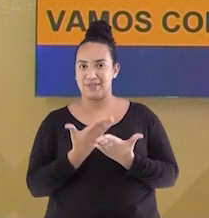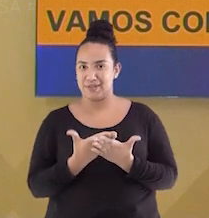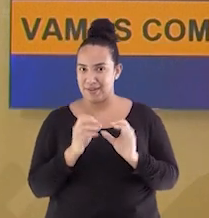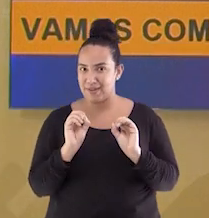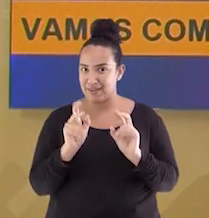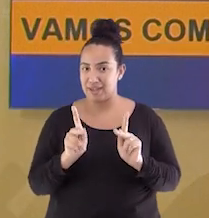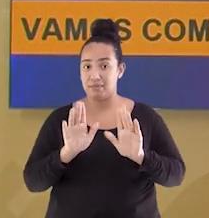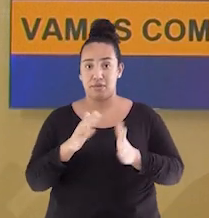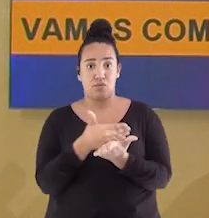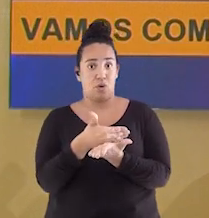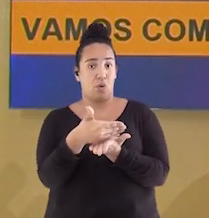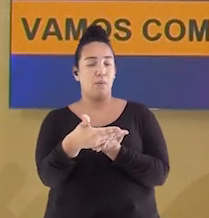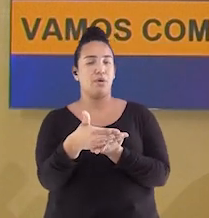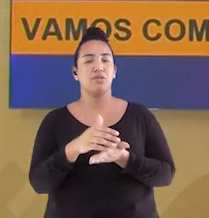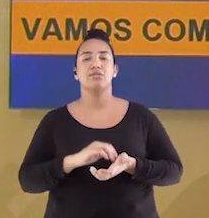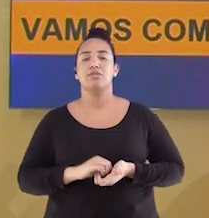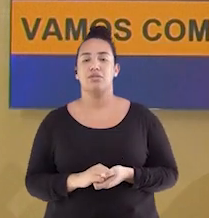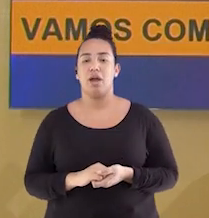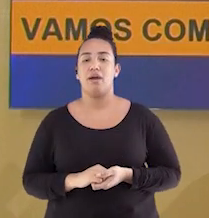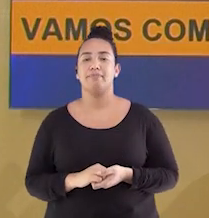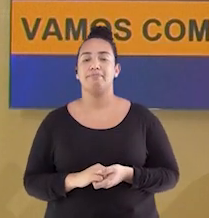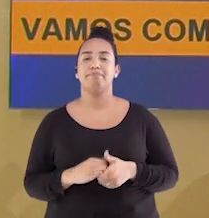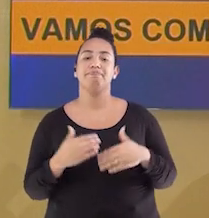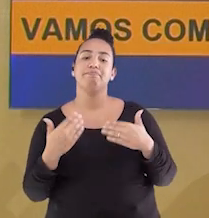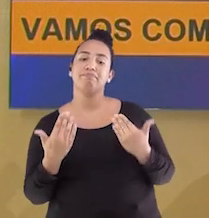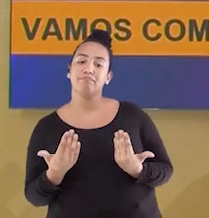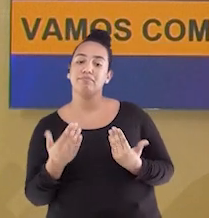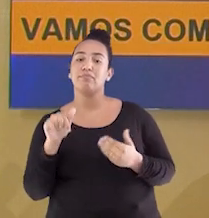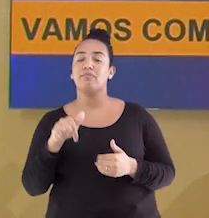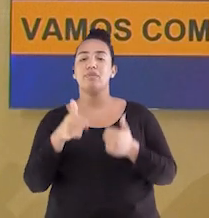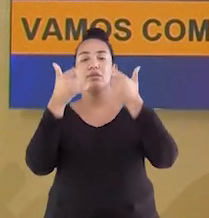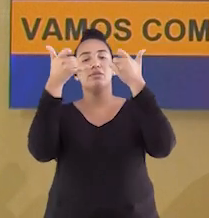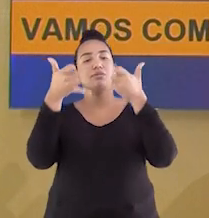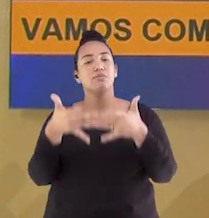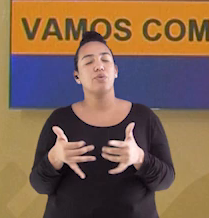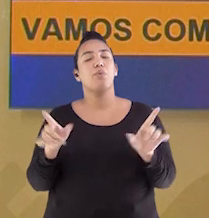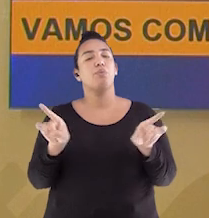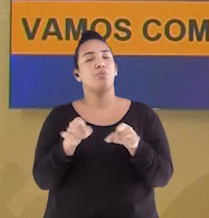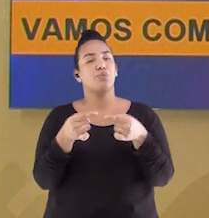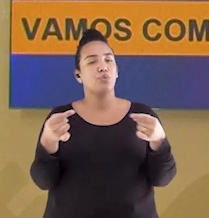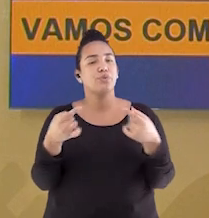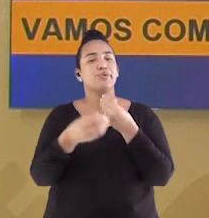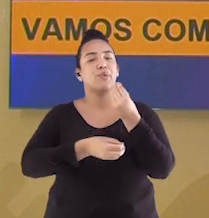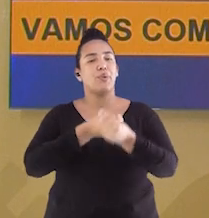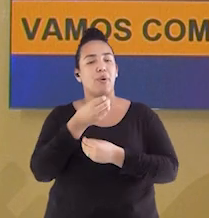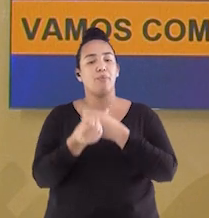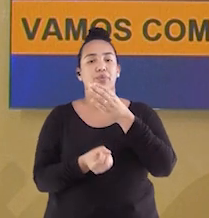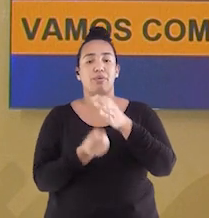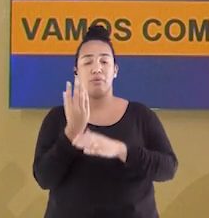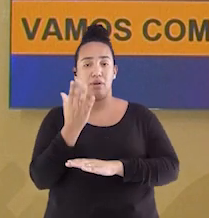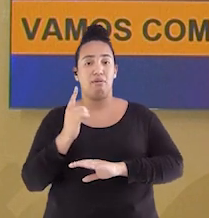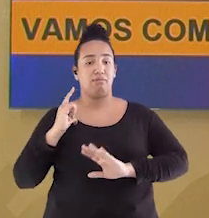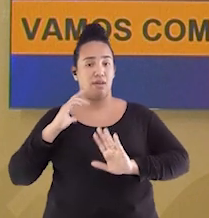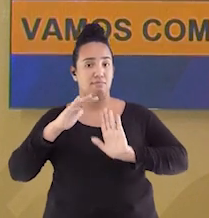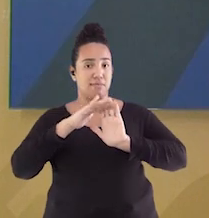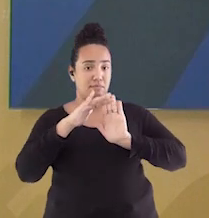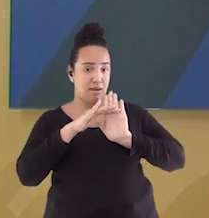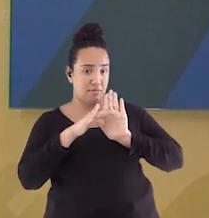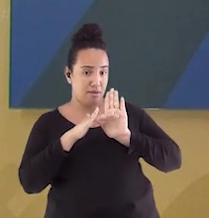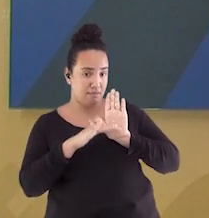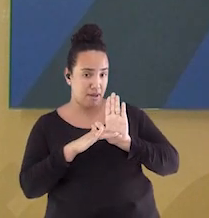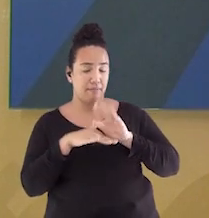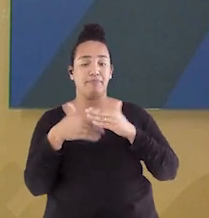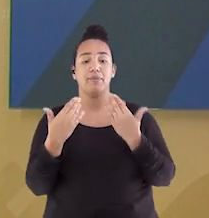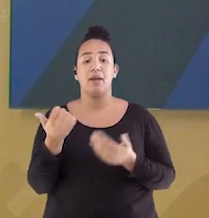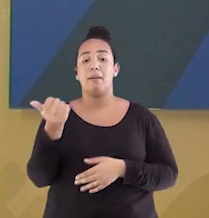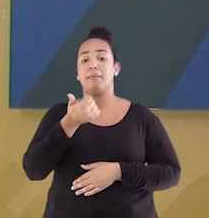tá? Vocês lembram das etapas que nós falamos de composição de uma música, né? Vamos uma por uma. Primeiro, vamos